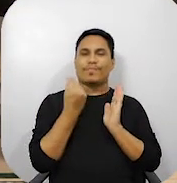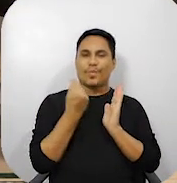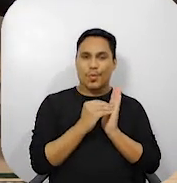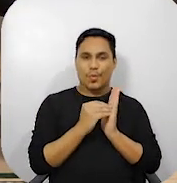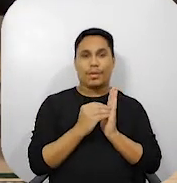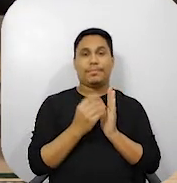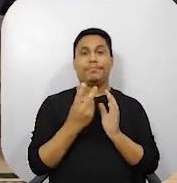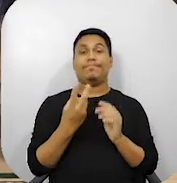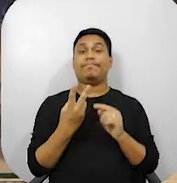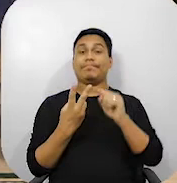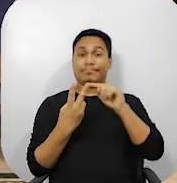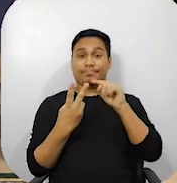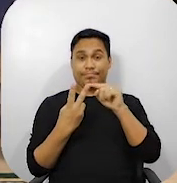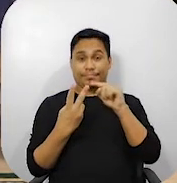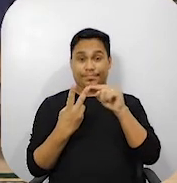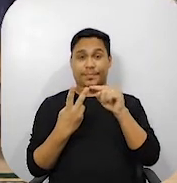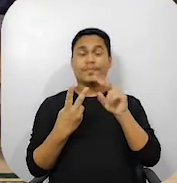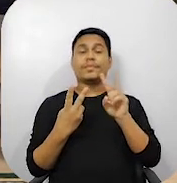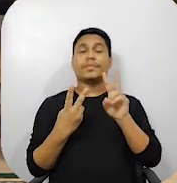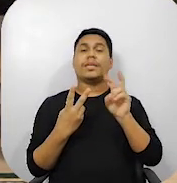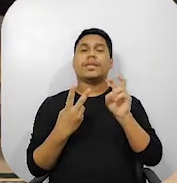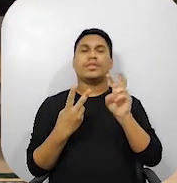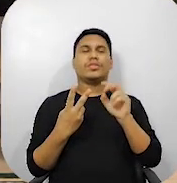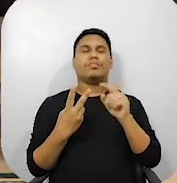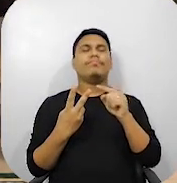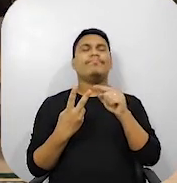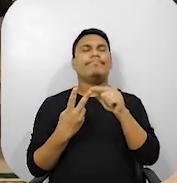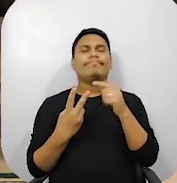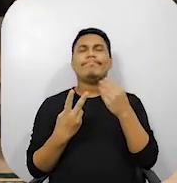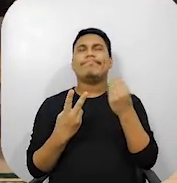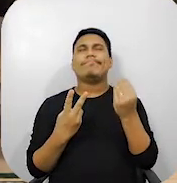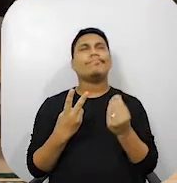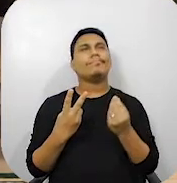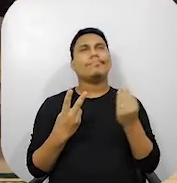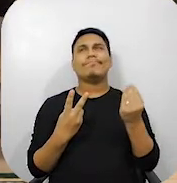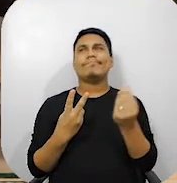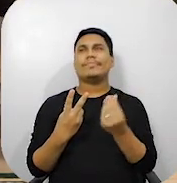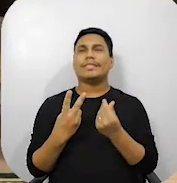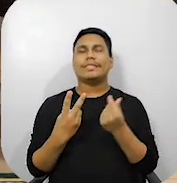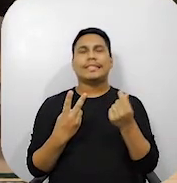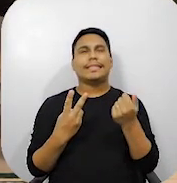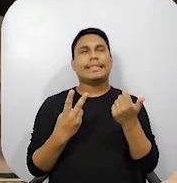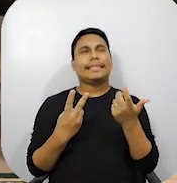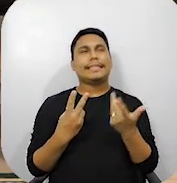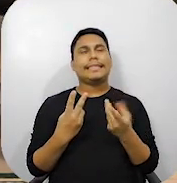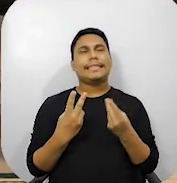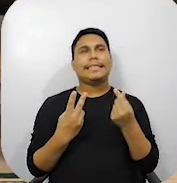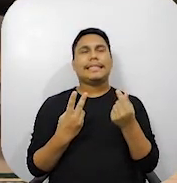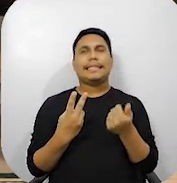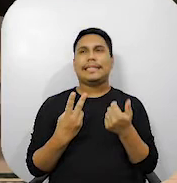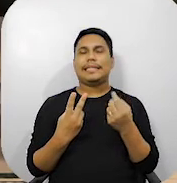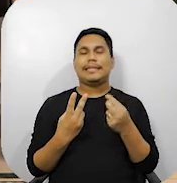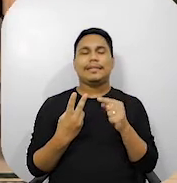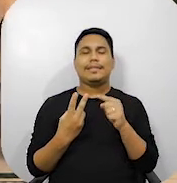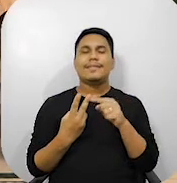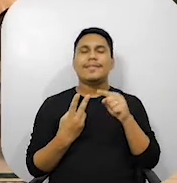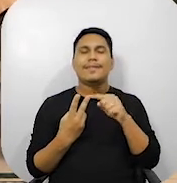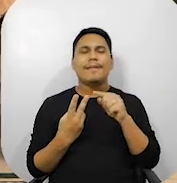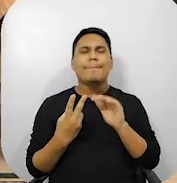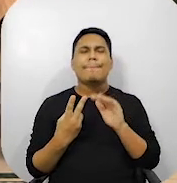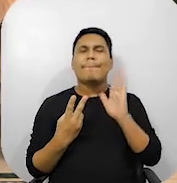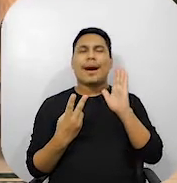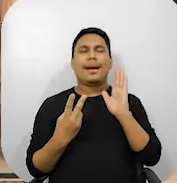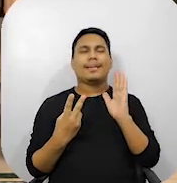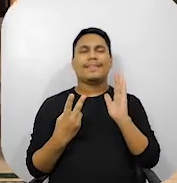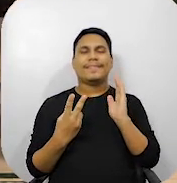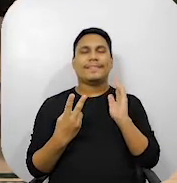é mais uma parte assim de um e na parte da sybase